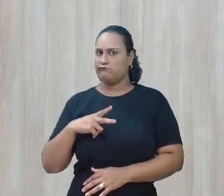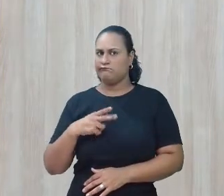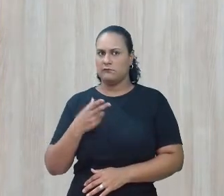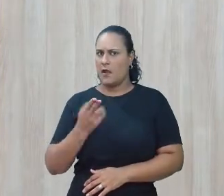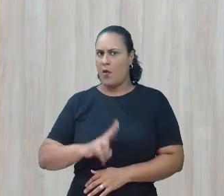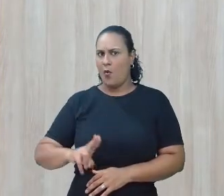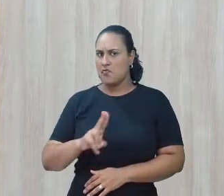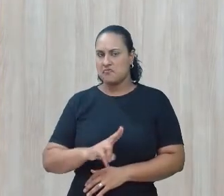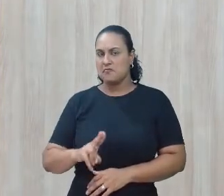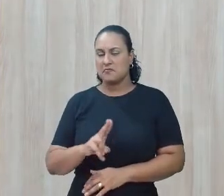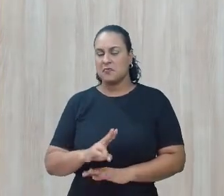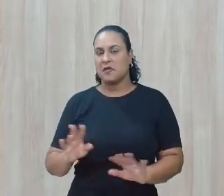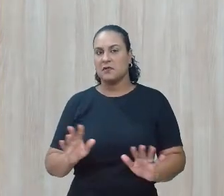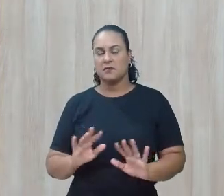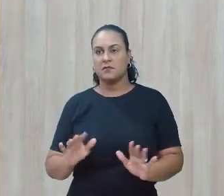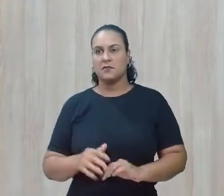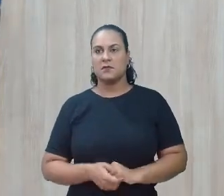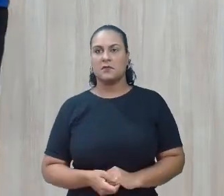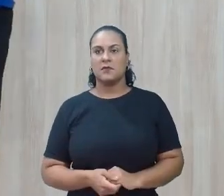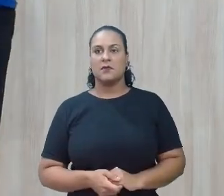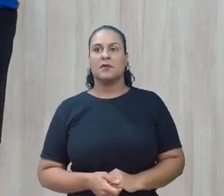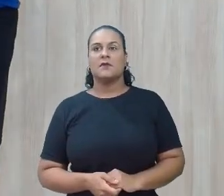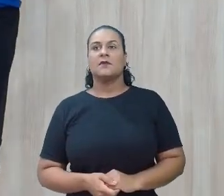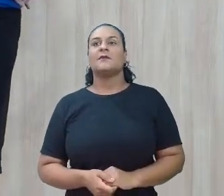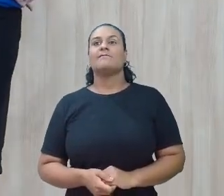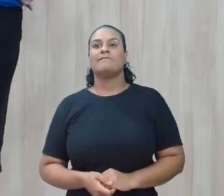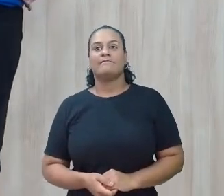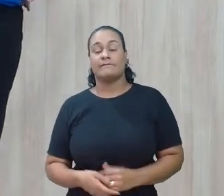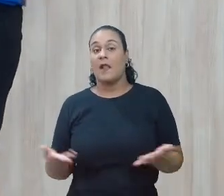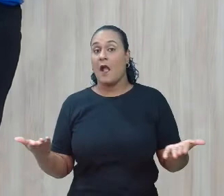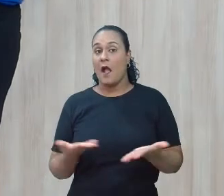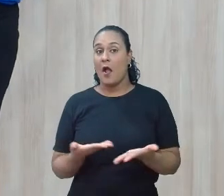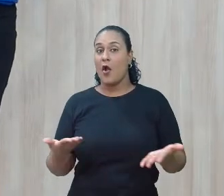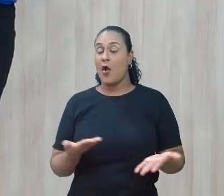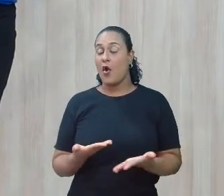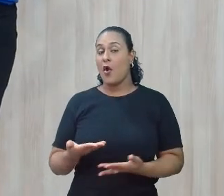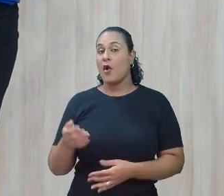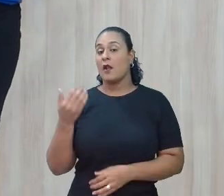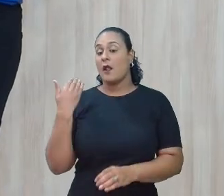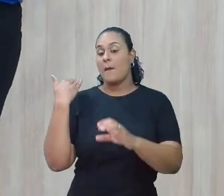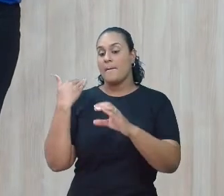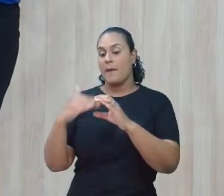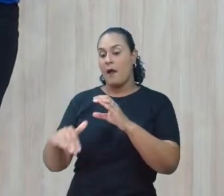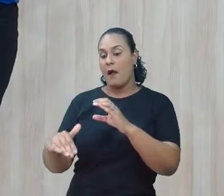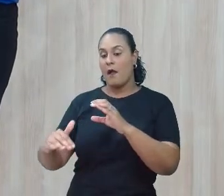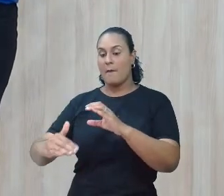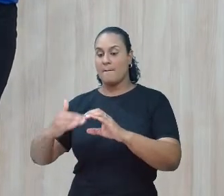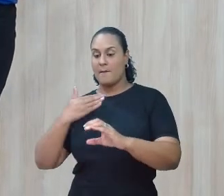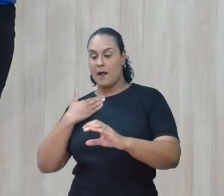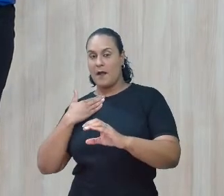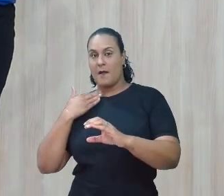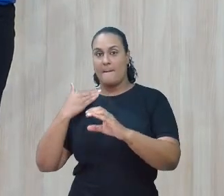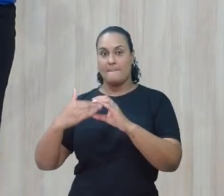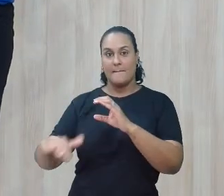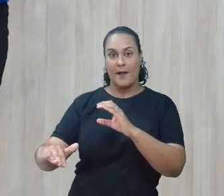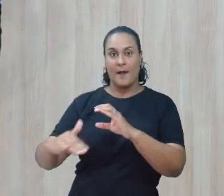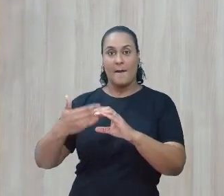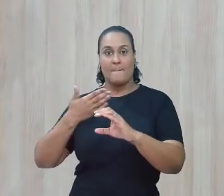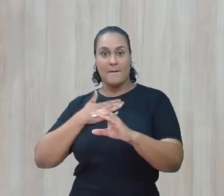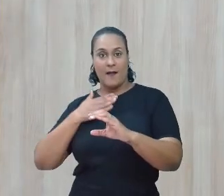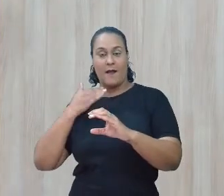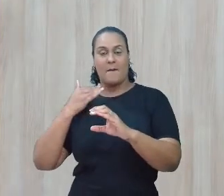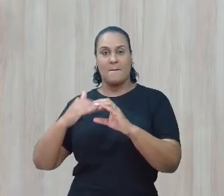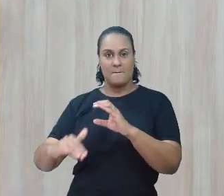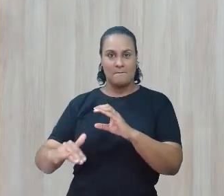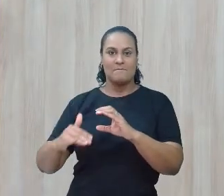um hábito. Enviada por e-mail, porque agora a gente faz o quê? A gente troca e-mails. A carta, ela acabou